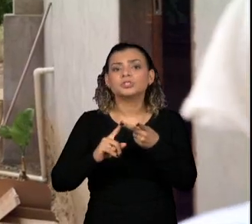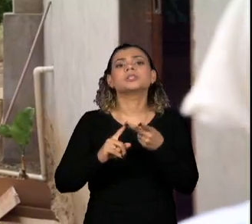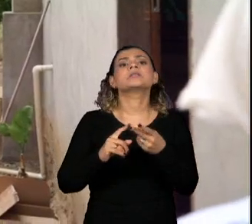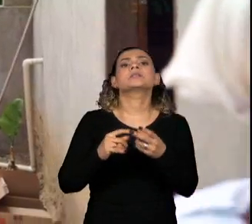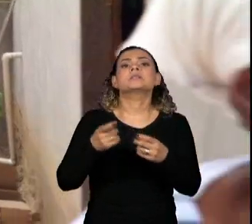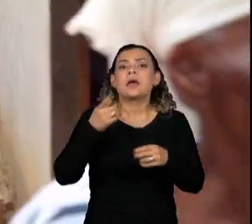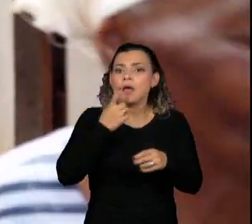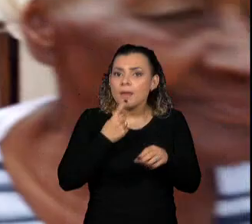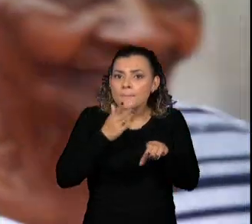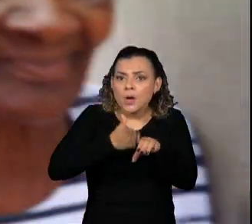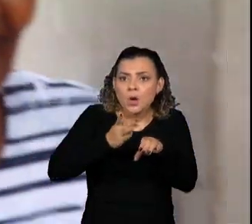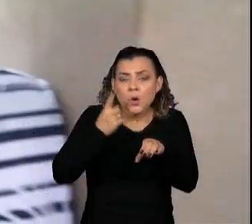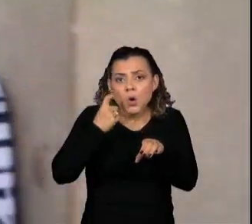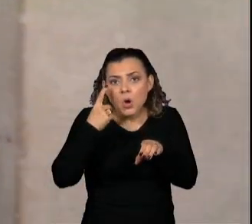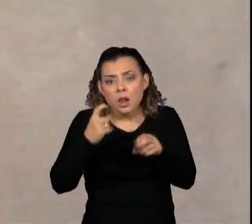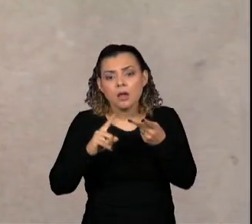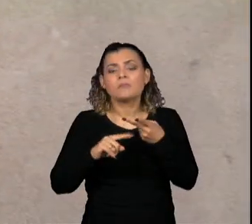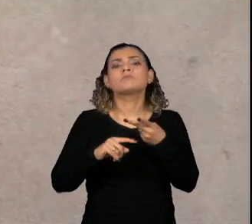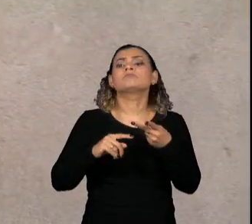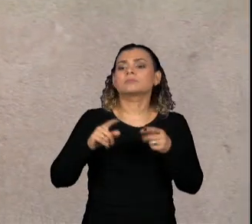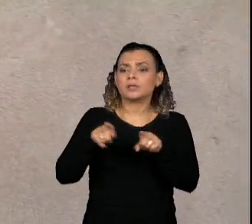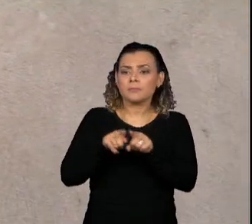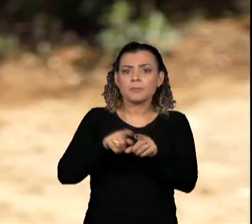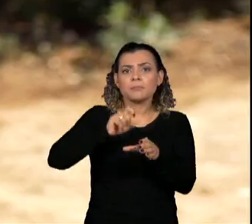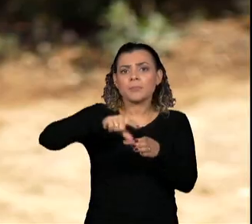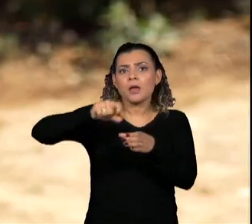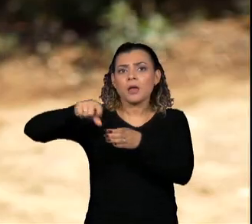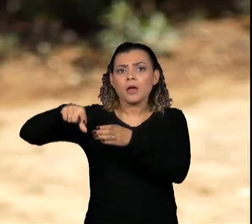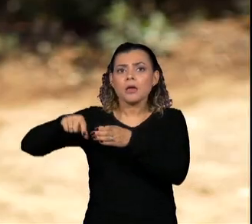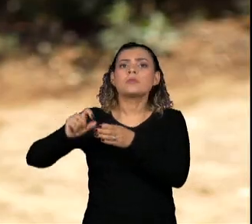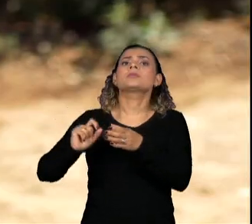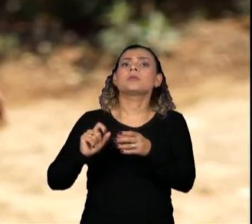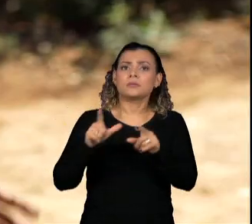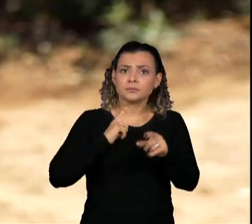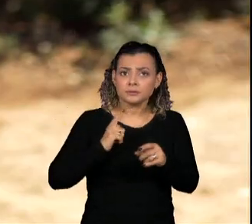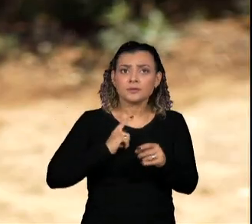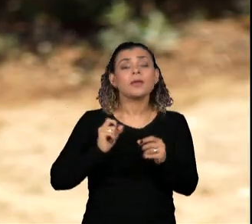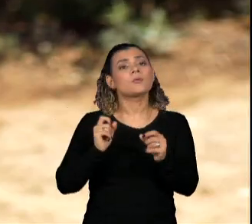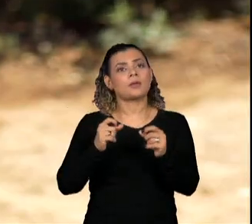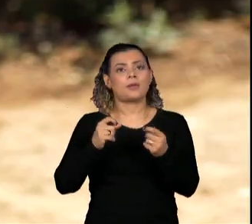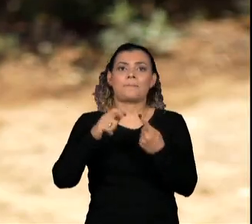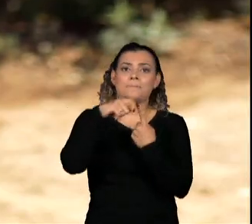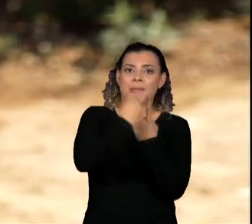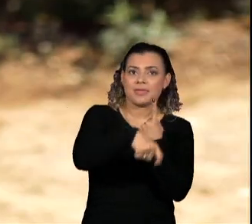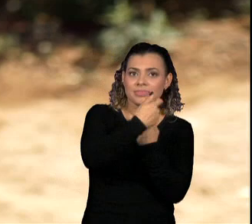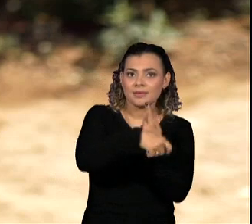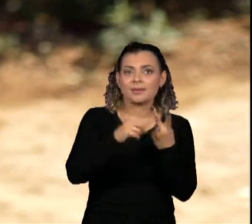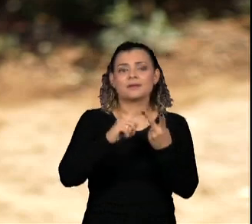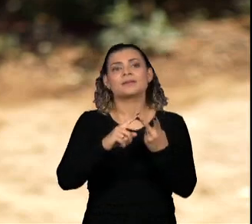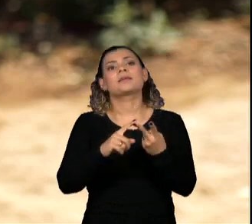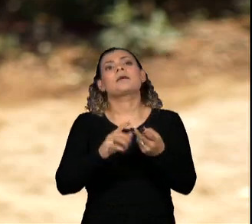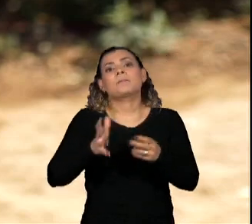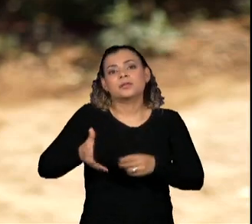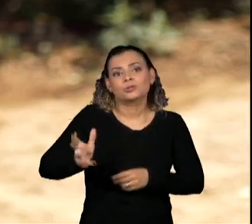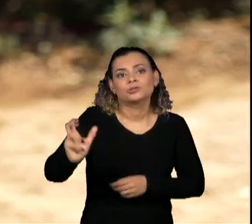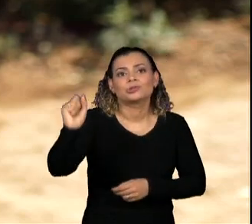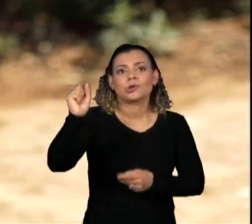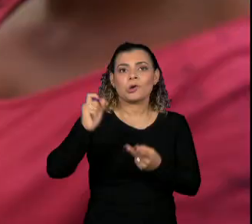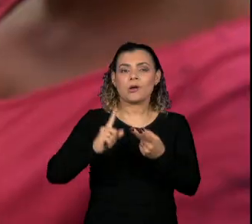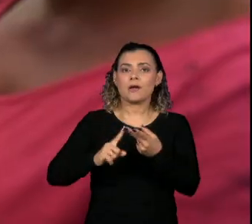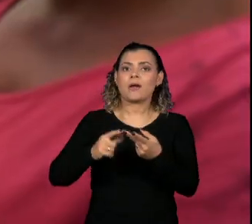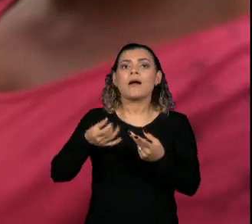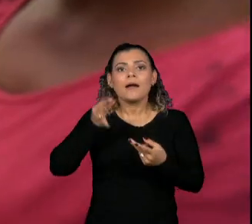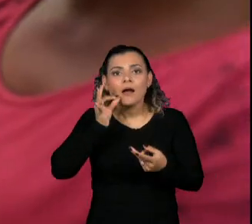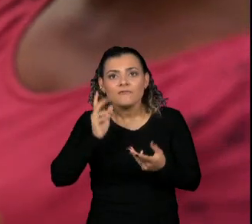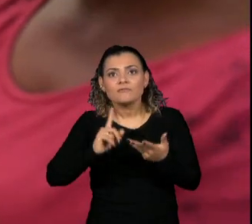planta feijão, a gente planta, tem o café, tem uma banana, tem um aipim, né? Tem uma verdura que a gente